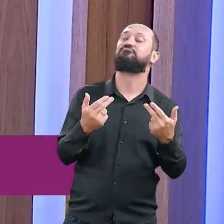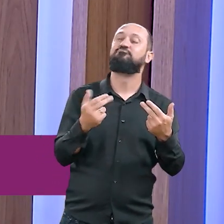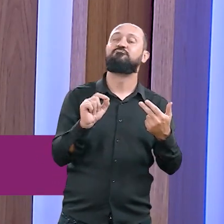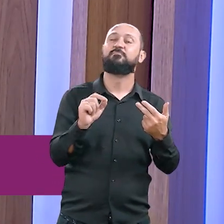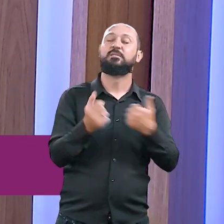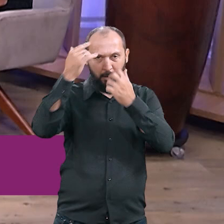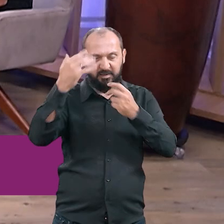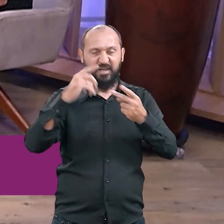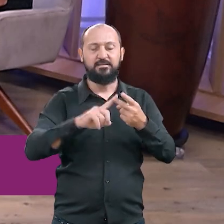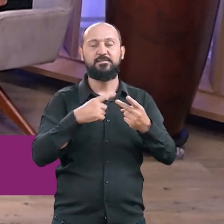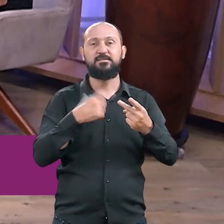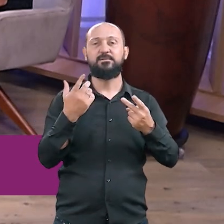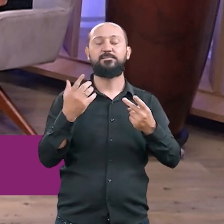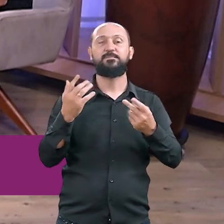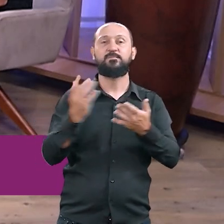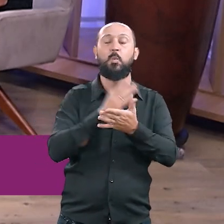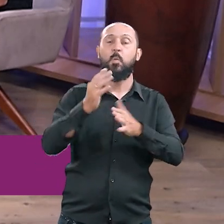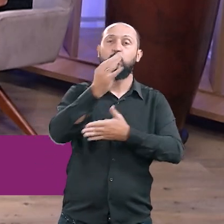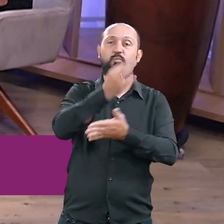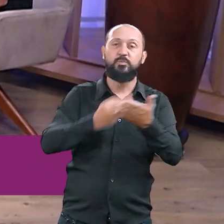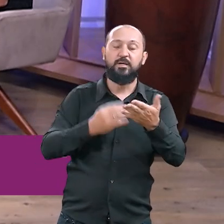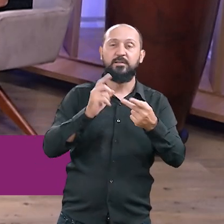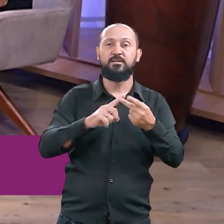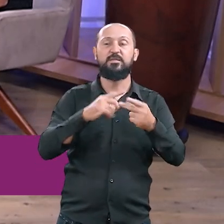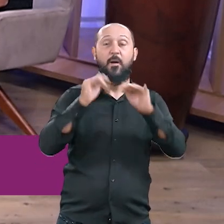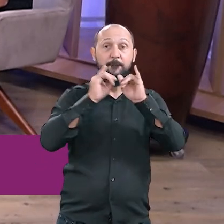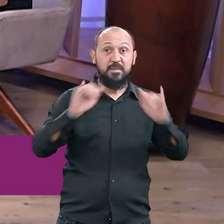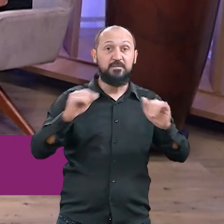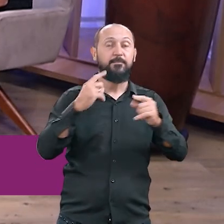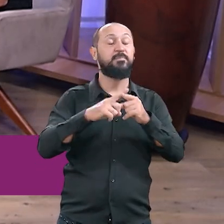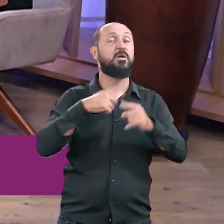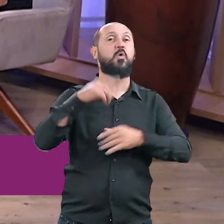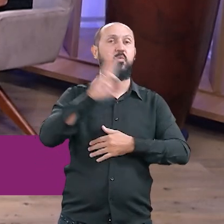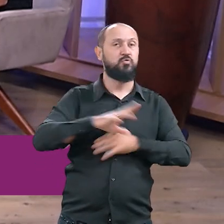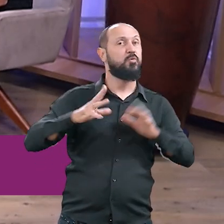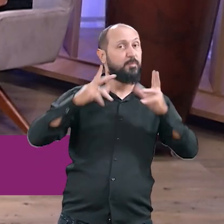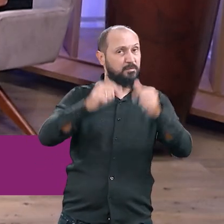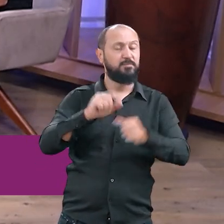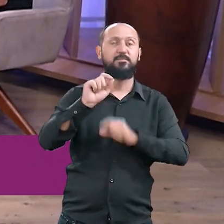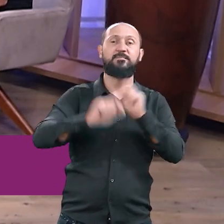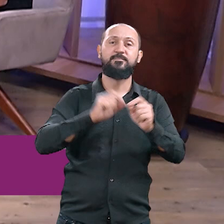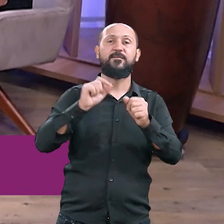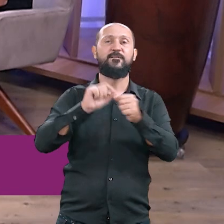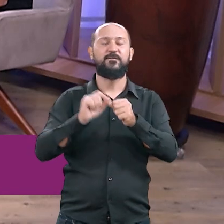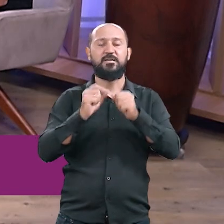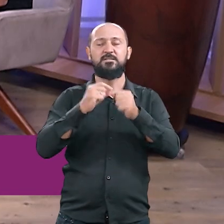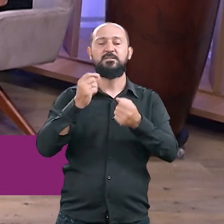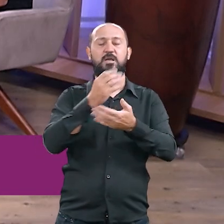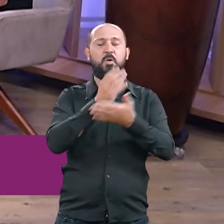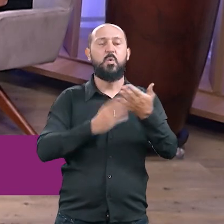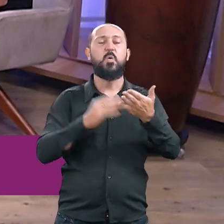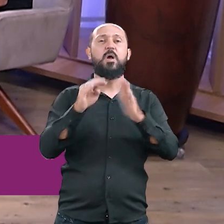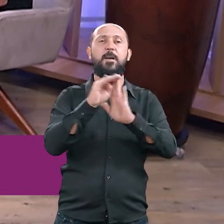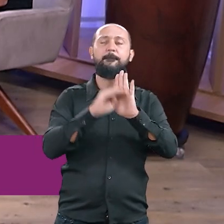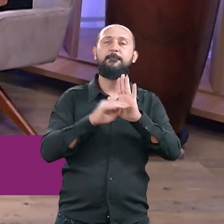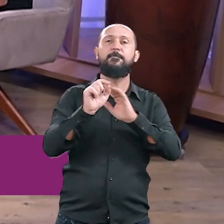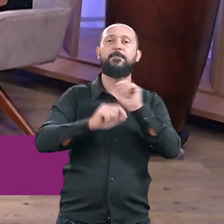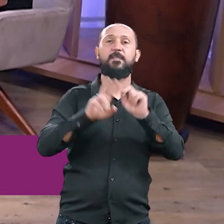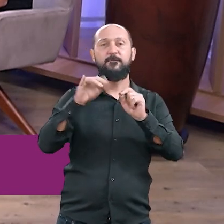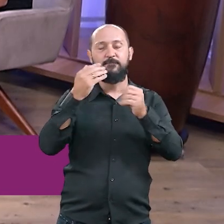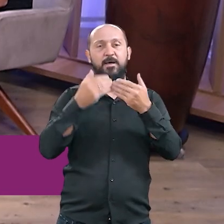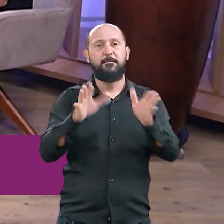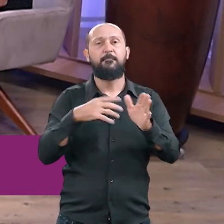fato, Lívia, está muito fácil produzir desinformação. Informação imprecisa, informação mal intencionada